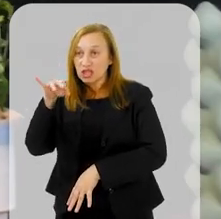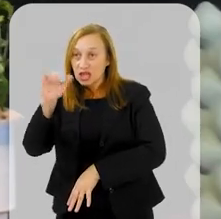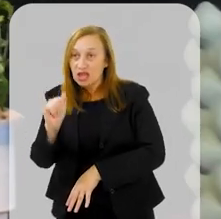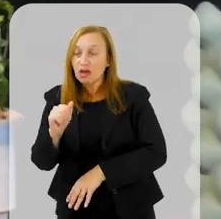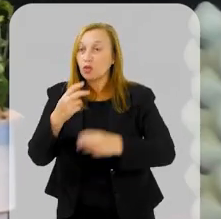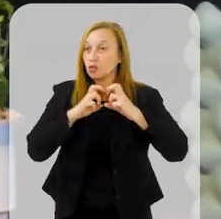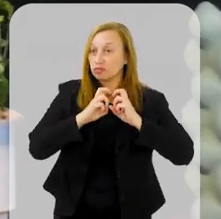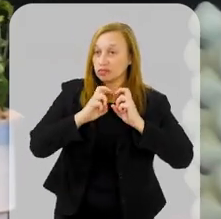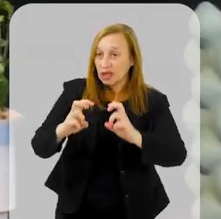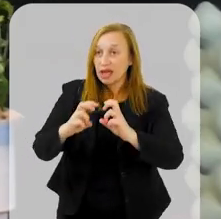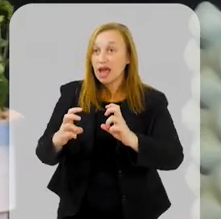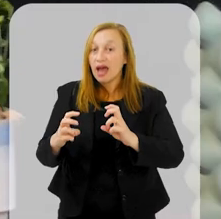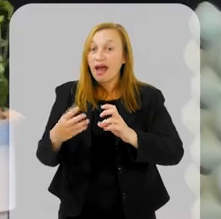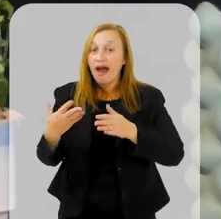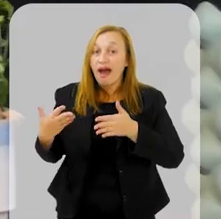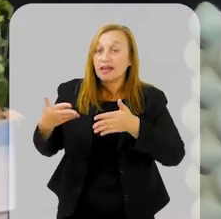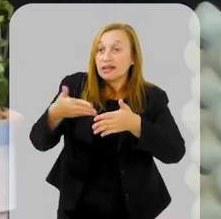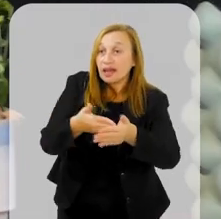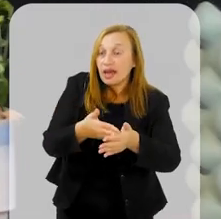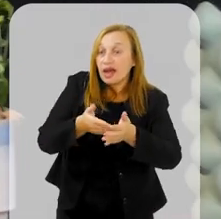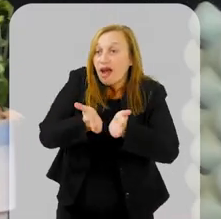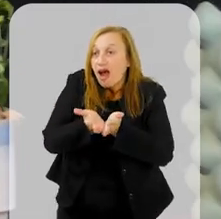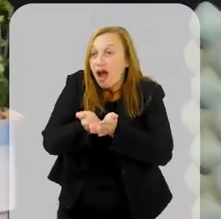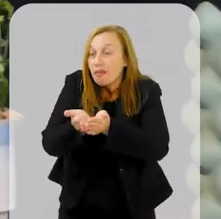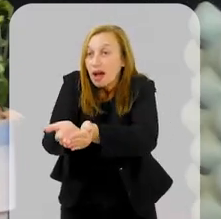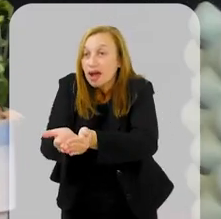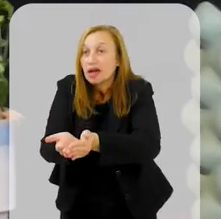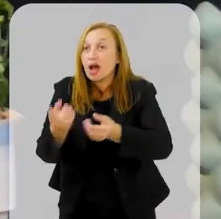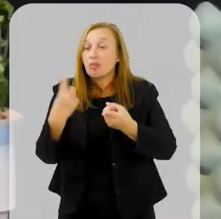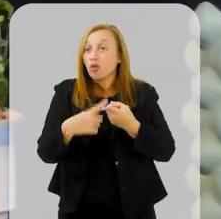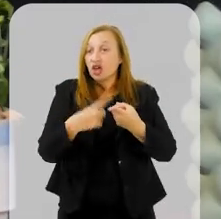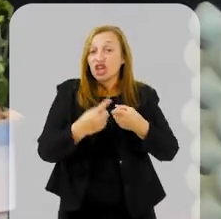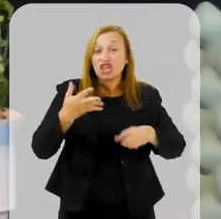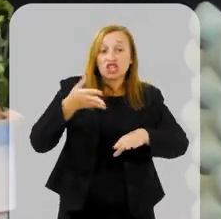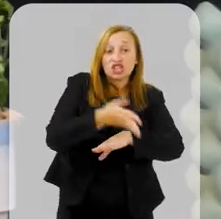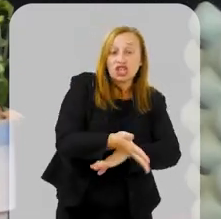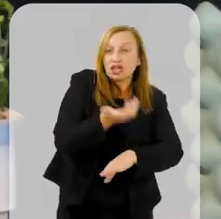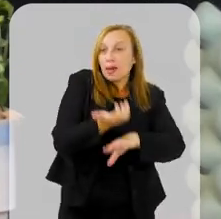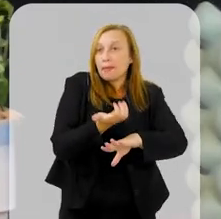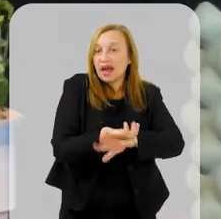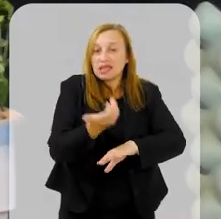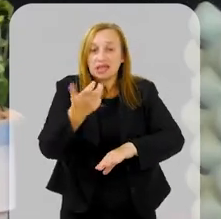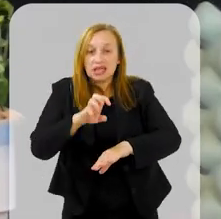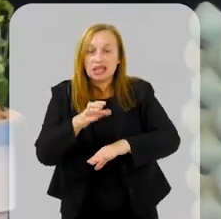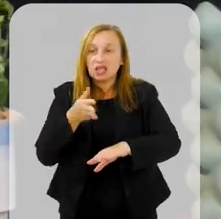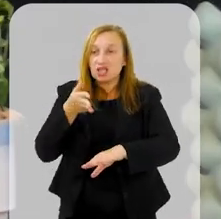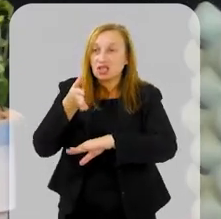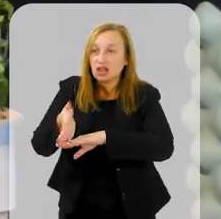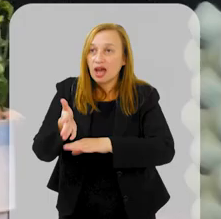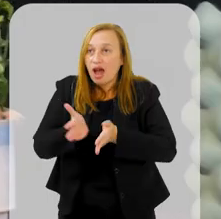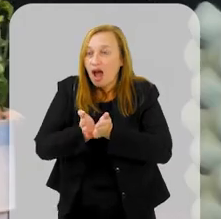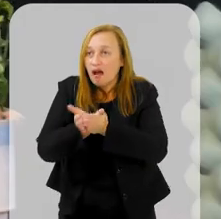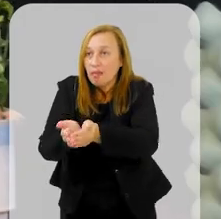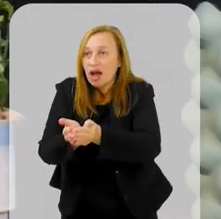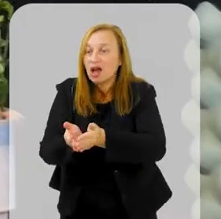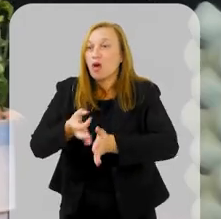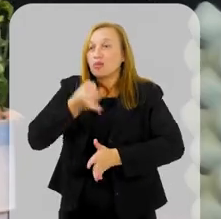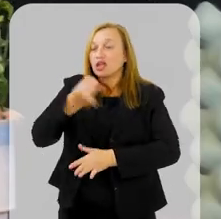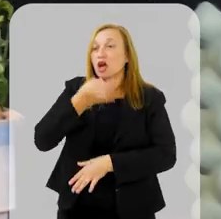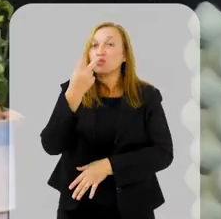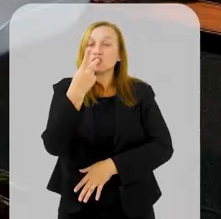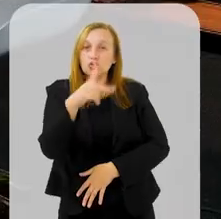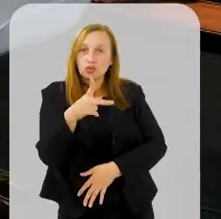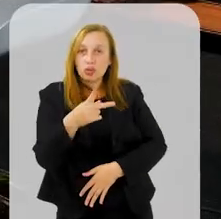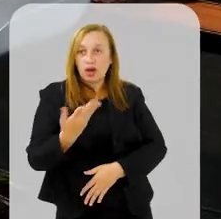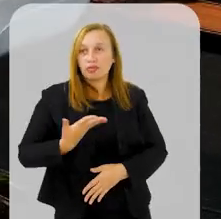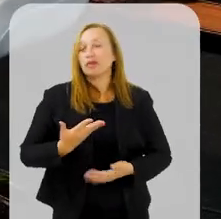um trem, né? Então, é até a barca, porque o sujeito salta na Praça 15, pega o VLT, pode chegar ali. Qual é a tua opinião em relação a isso,